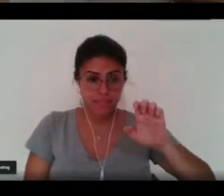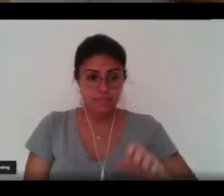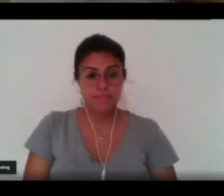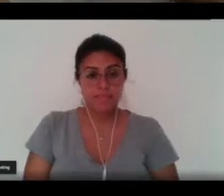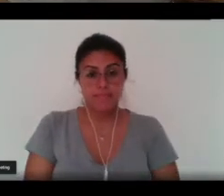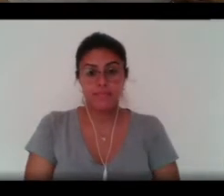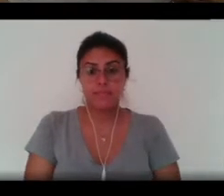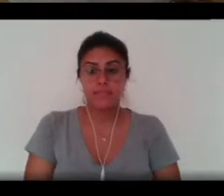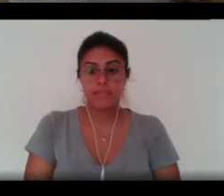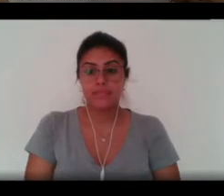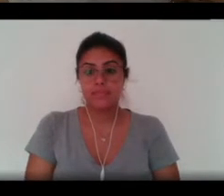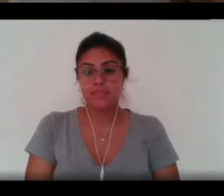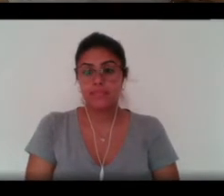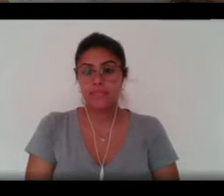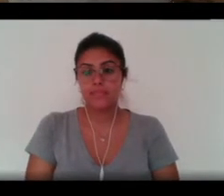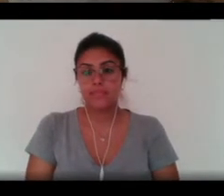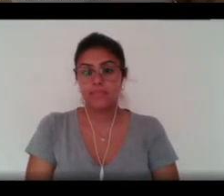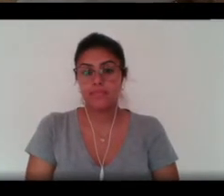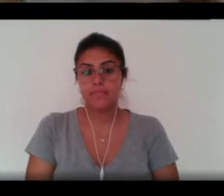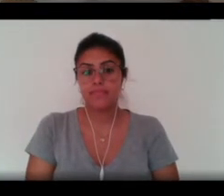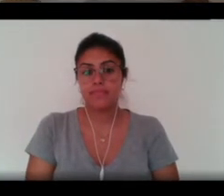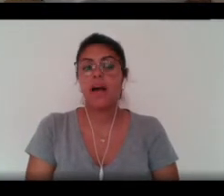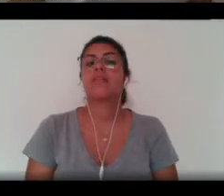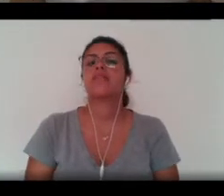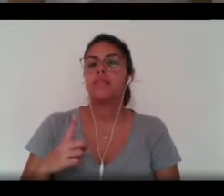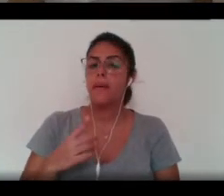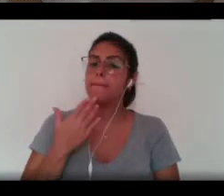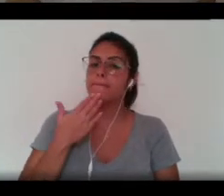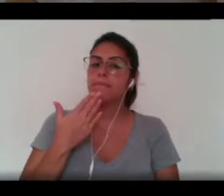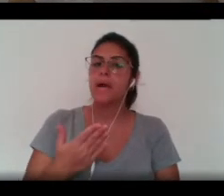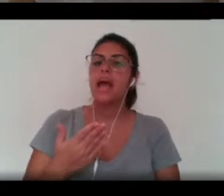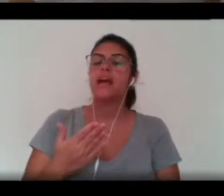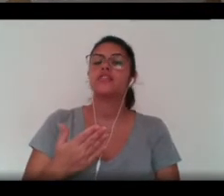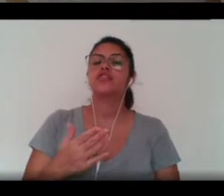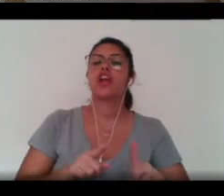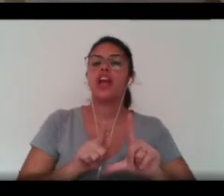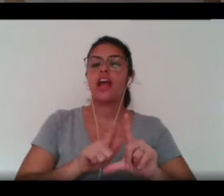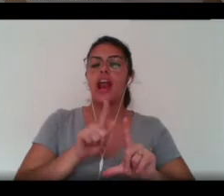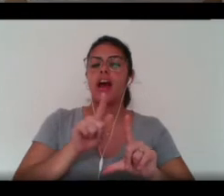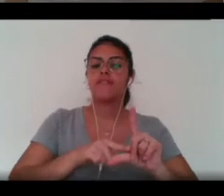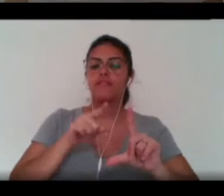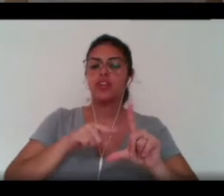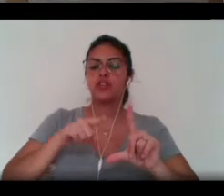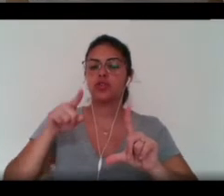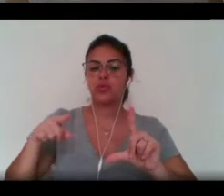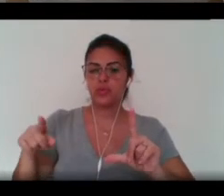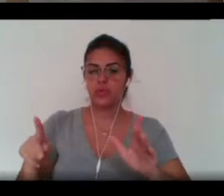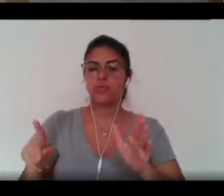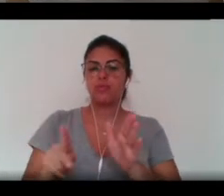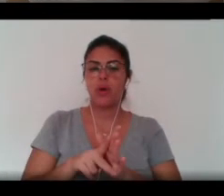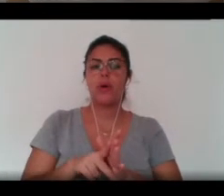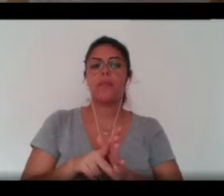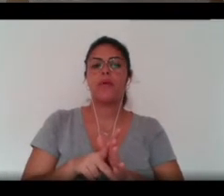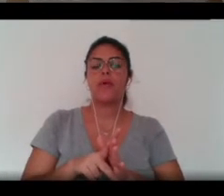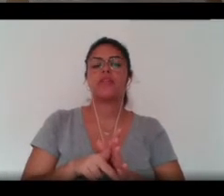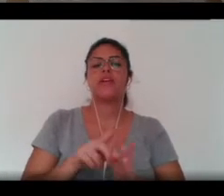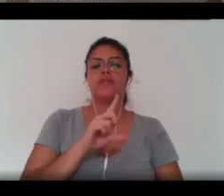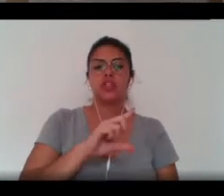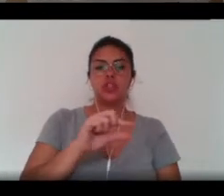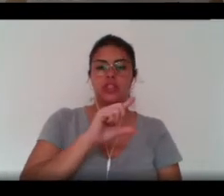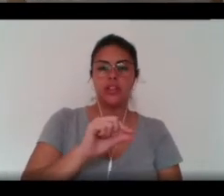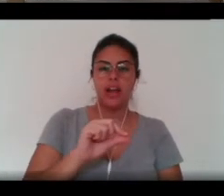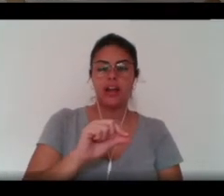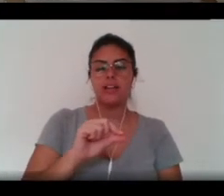ele pede para a gente fazer os gráficos da aceleração, da velocidade e